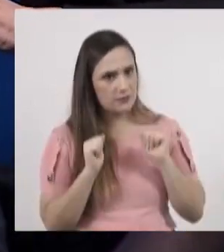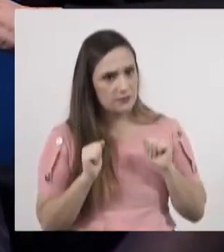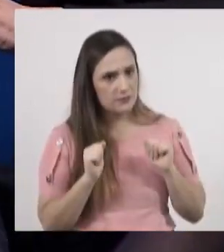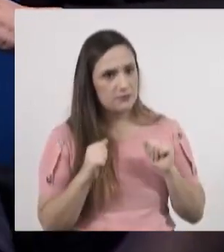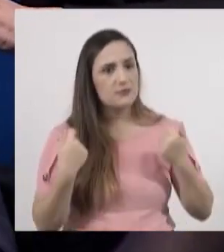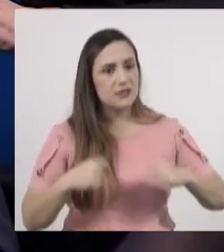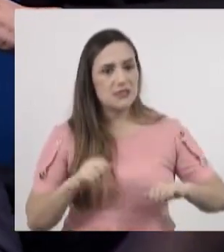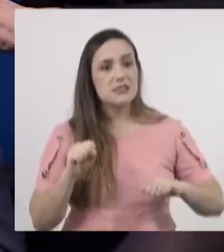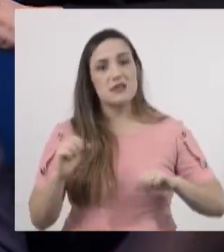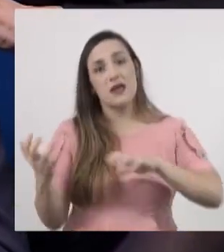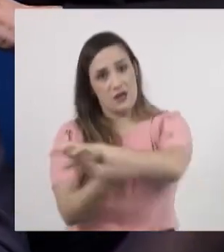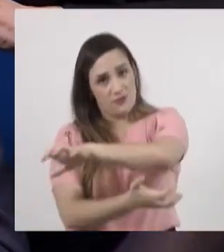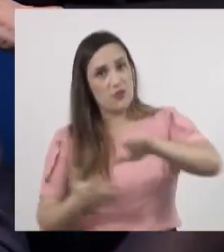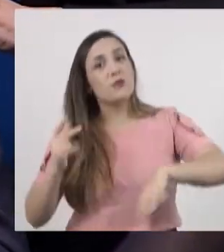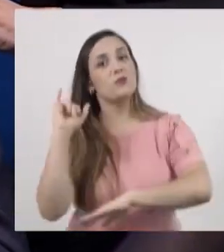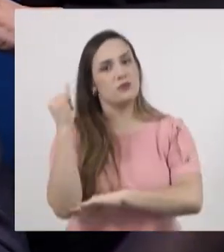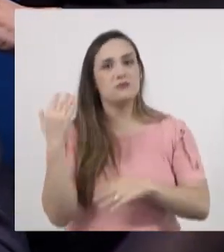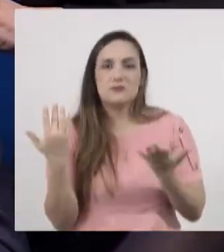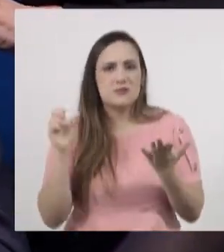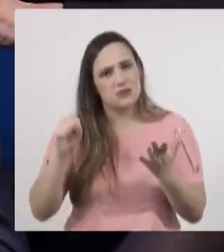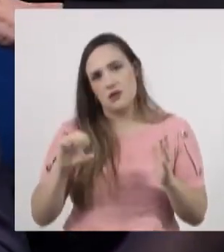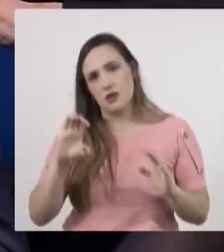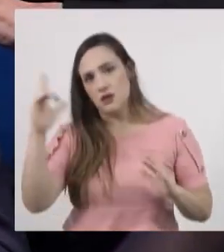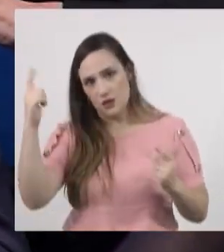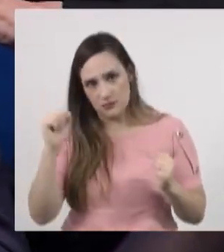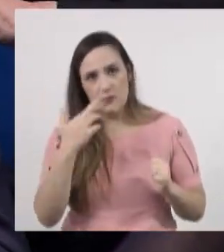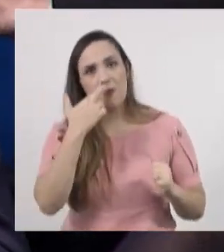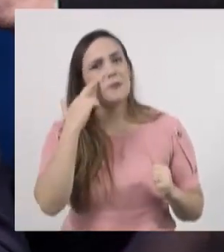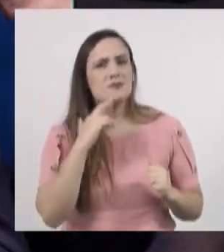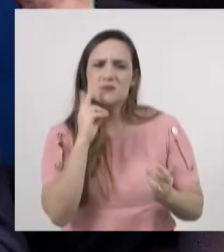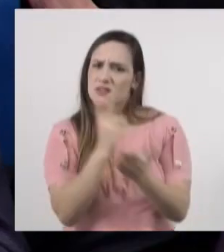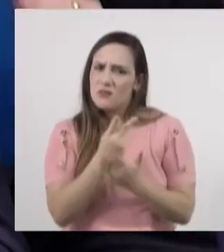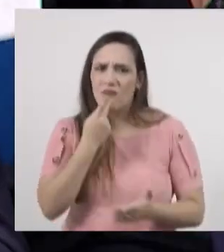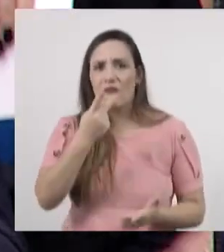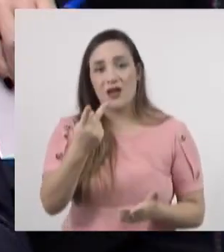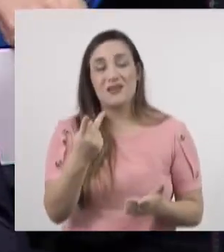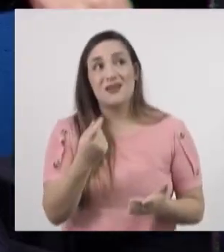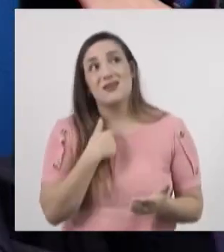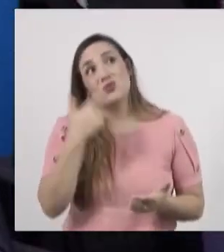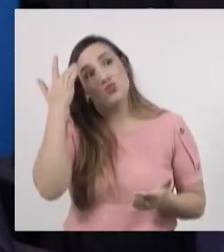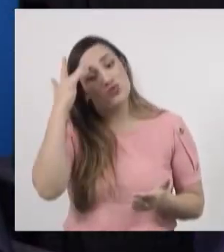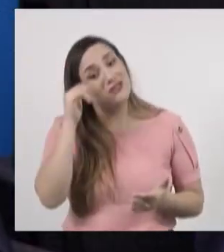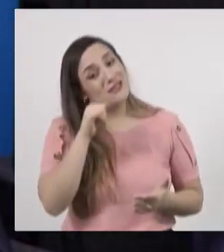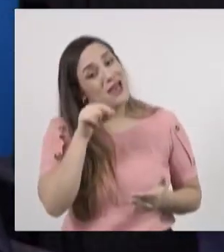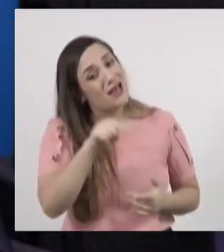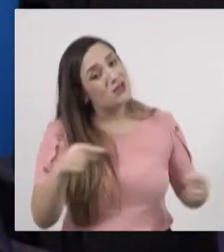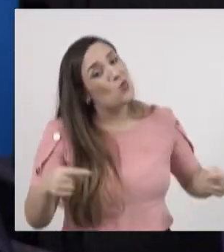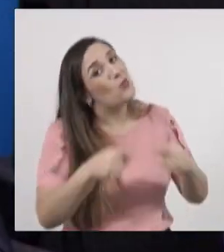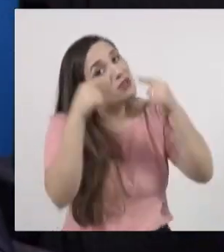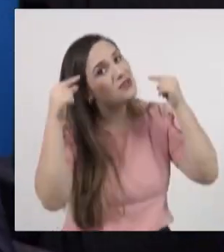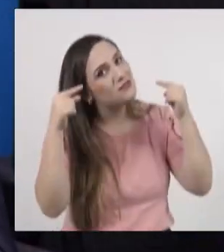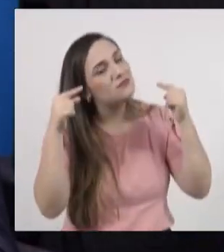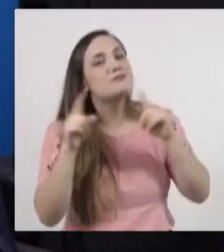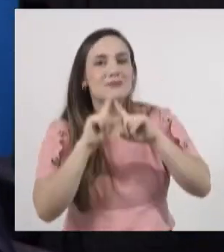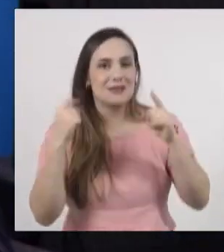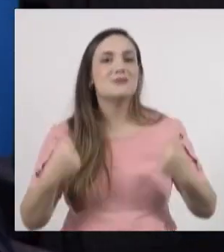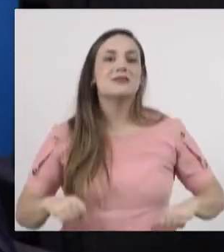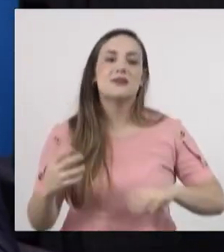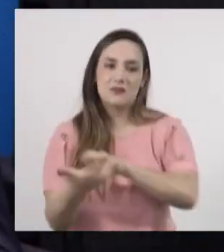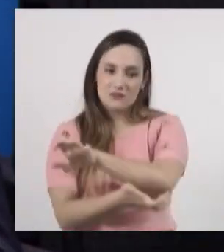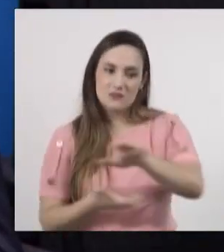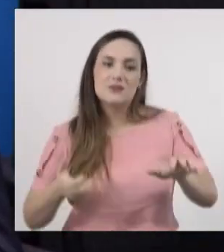necessário fazer uma reforma. O governador Eduardo Riedel tem destacado, nós não sabemos se esta é a reforma, mas que, obviamente, que